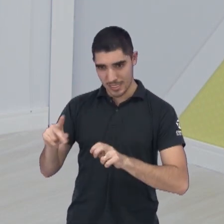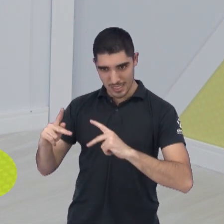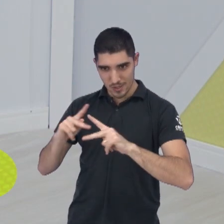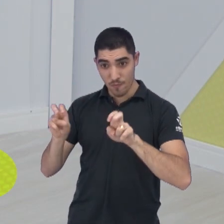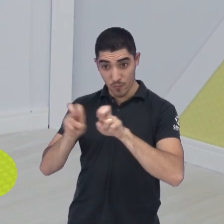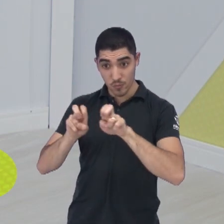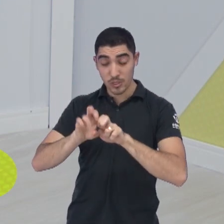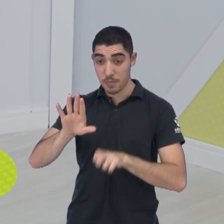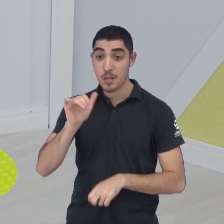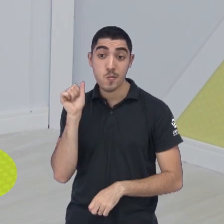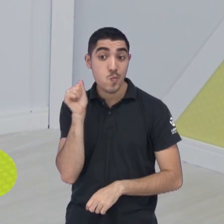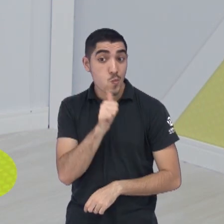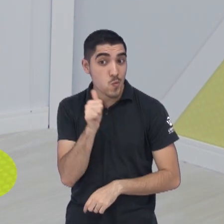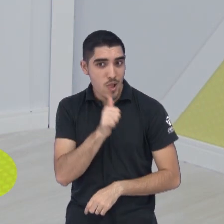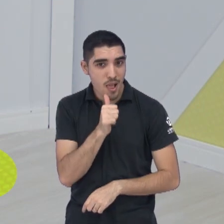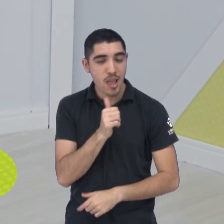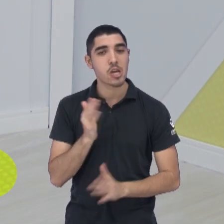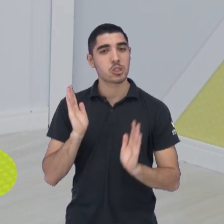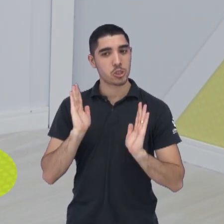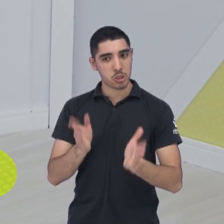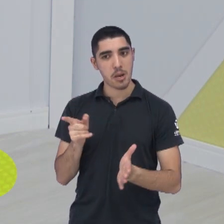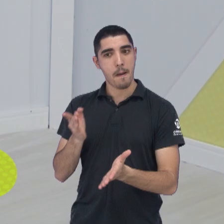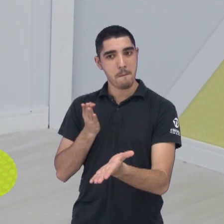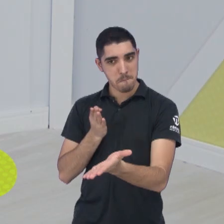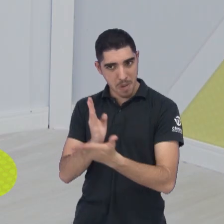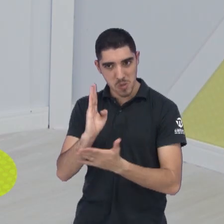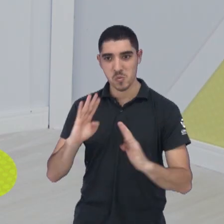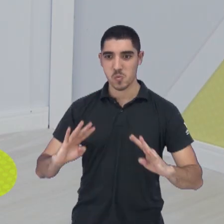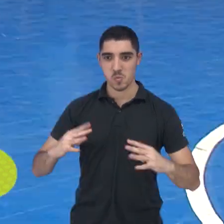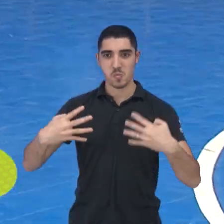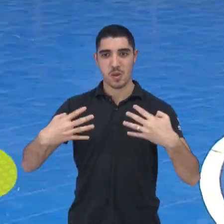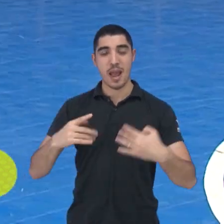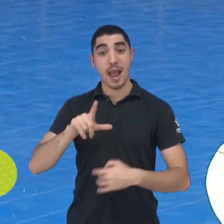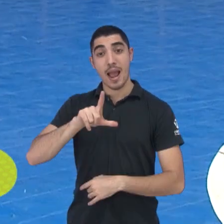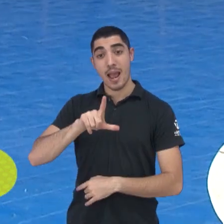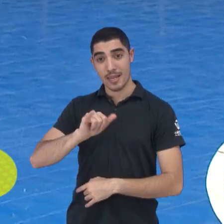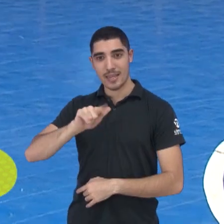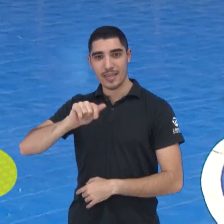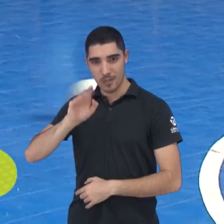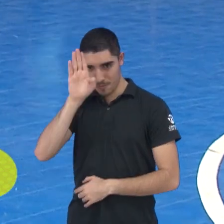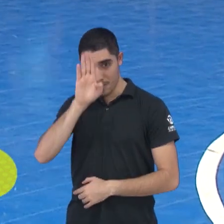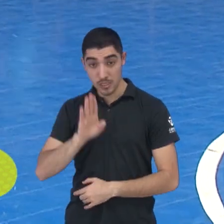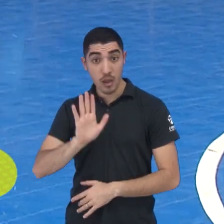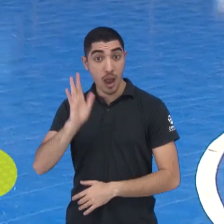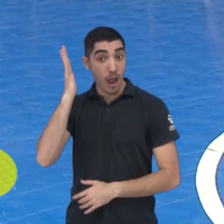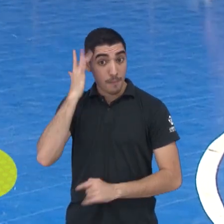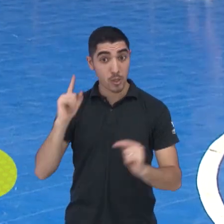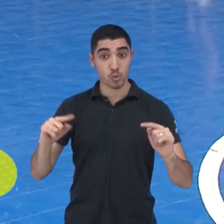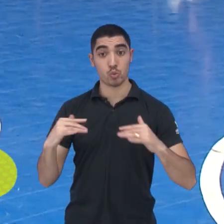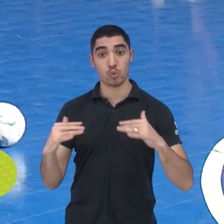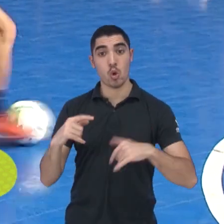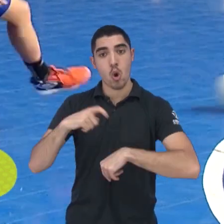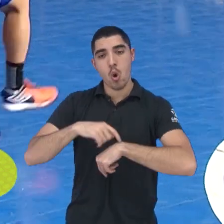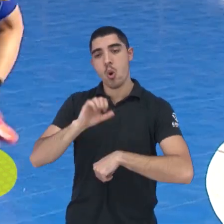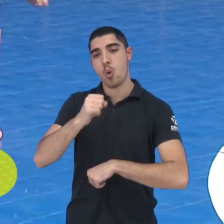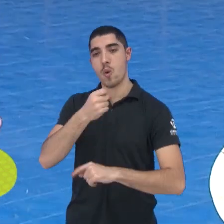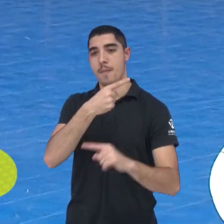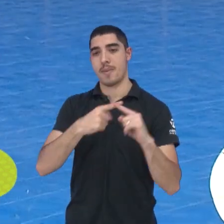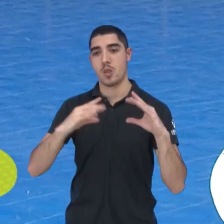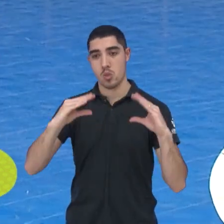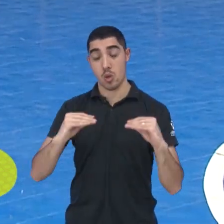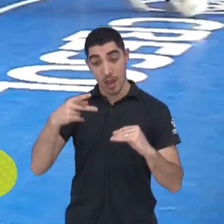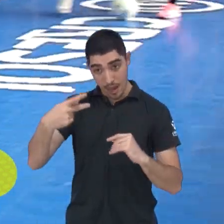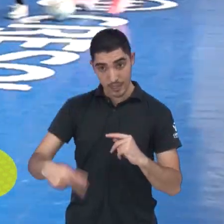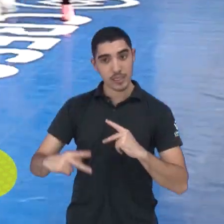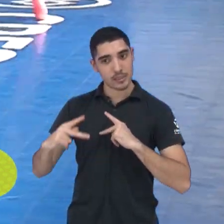mas futsal feminino, já está classificado para as quartas de final da Liga Nacional, mas entra em quadra amanhã, 8h30 da noite, no ginásio Tênis